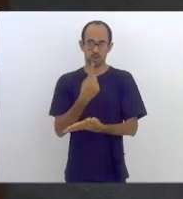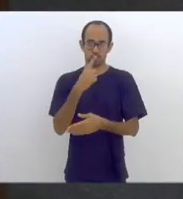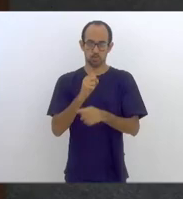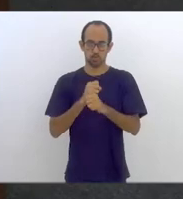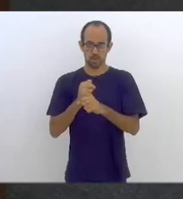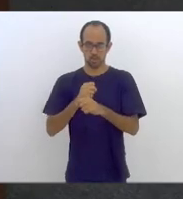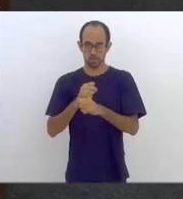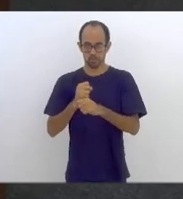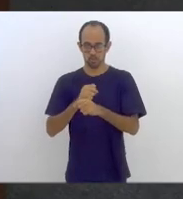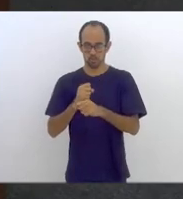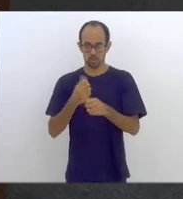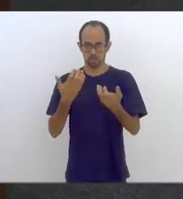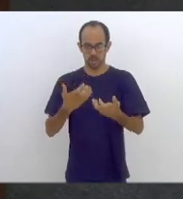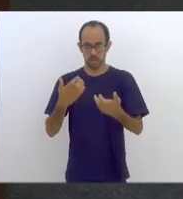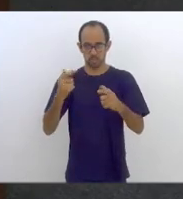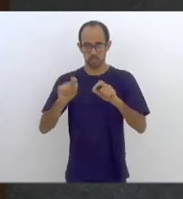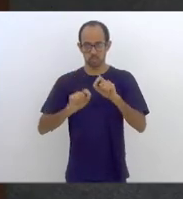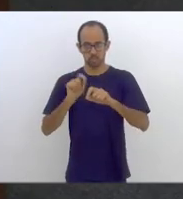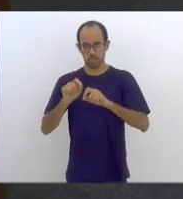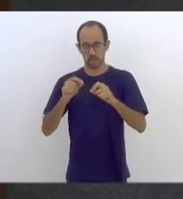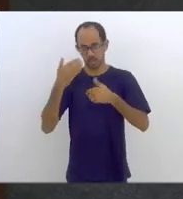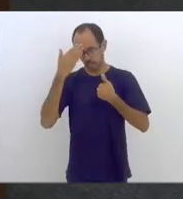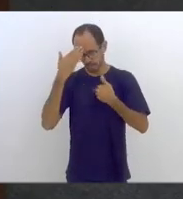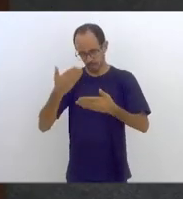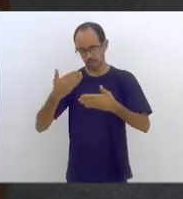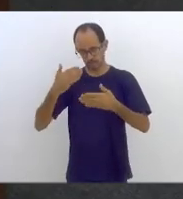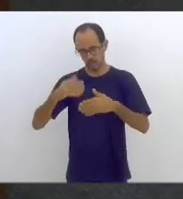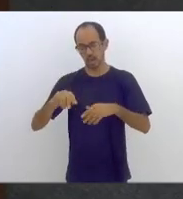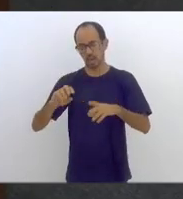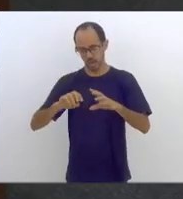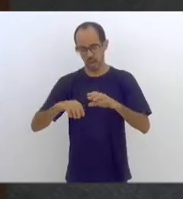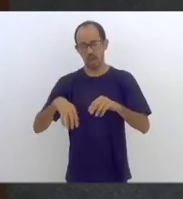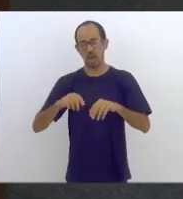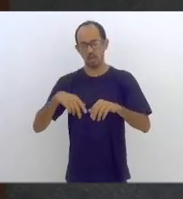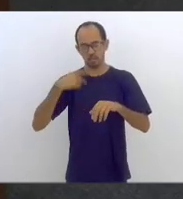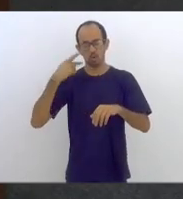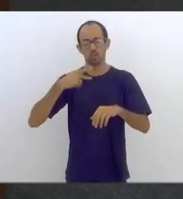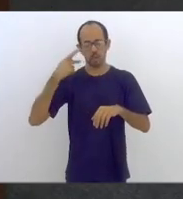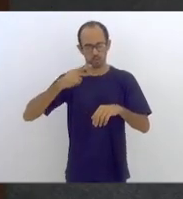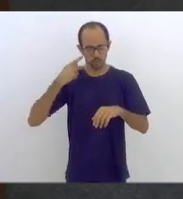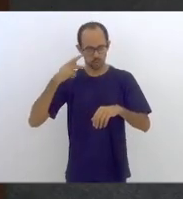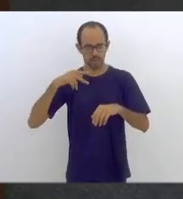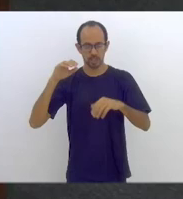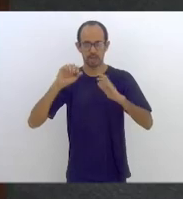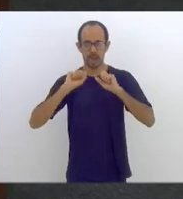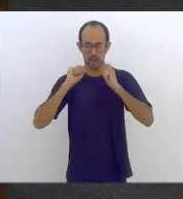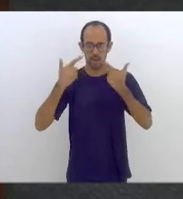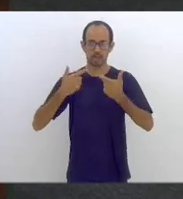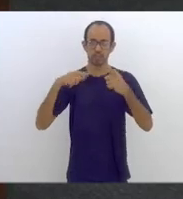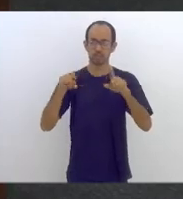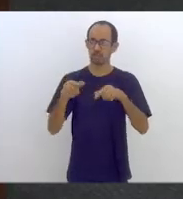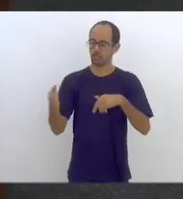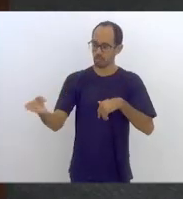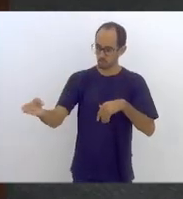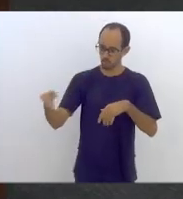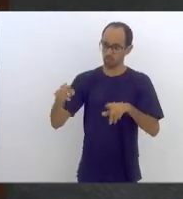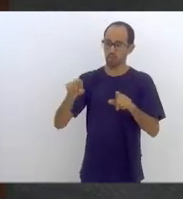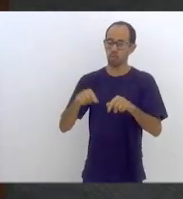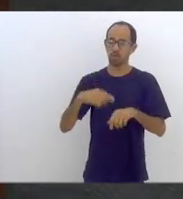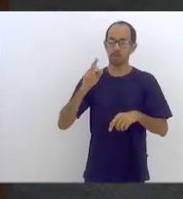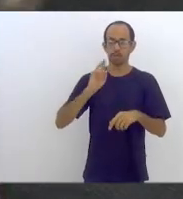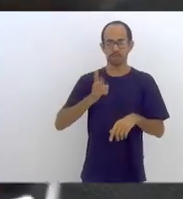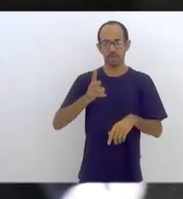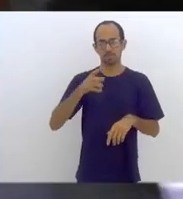então eu quero mais uma vez agradecer aqui a procurado A Procuradoria da casa vossa excelência sempre tão